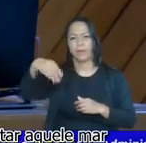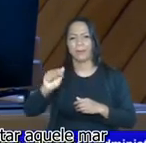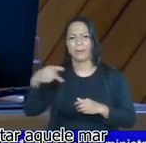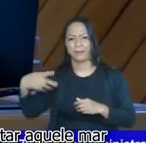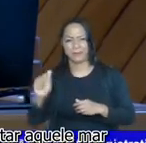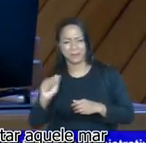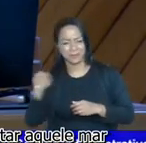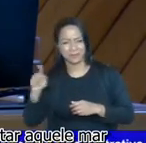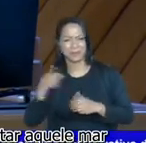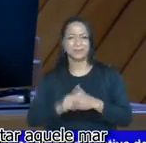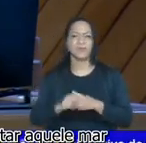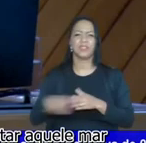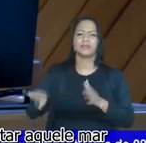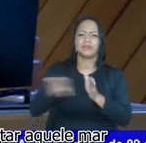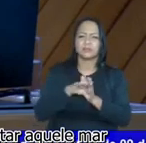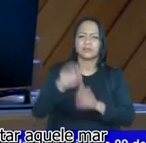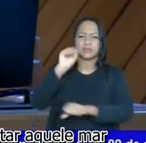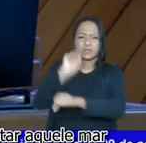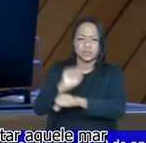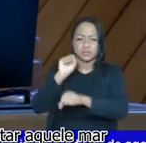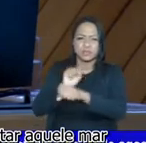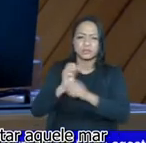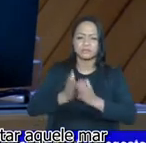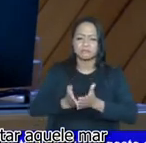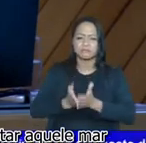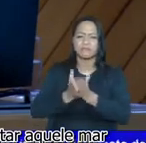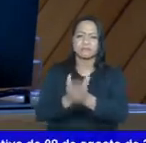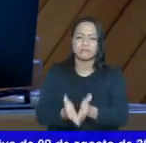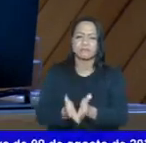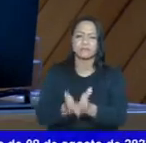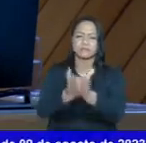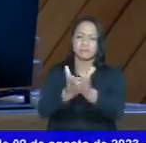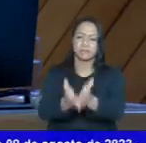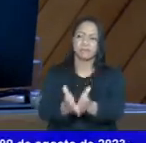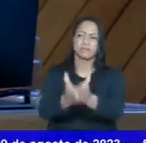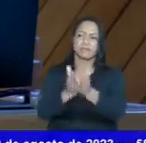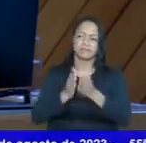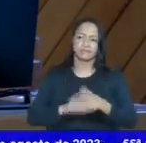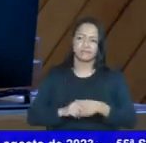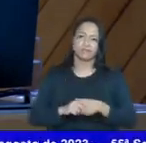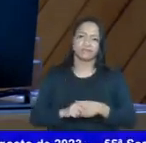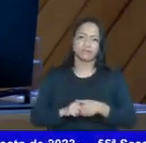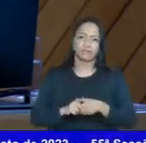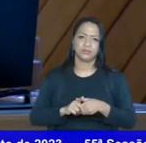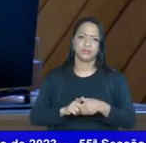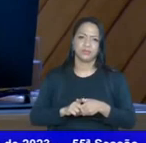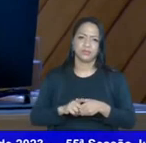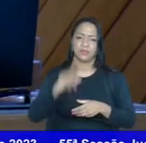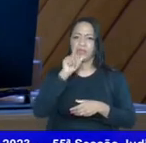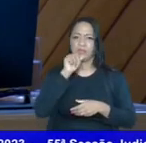tem que esperar uma maré lá e vai enfrentar aquele mar. Lá até a